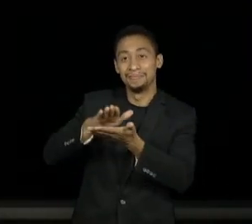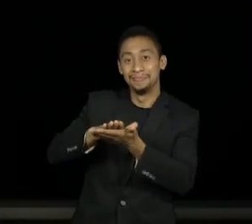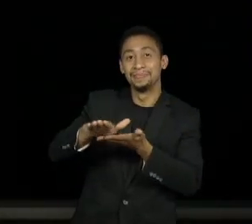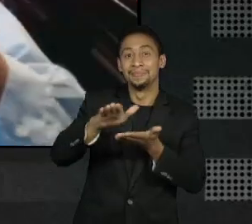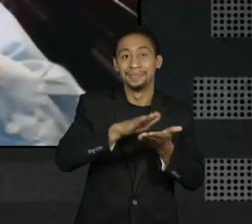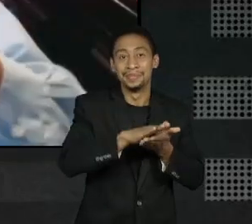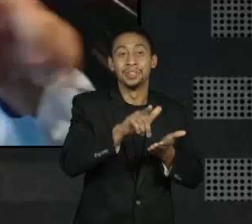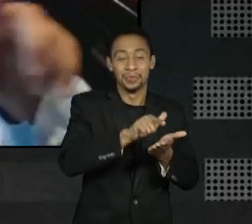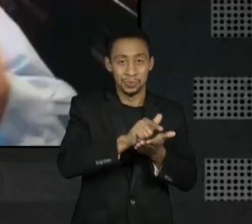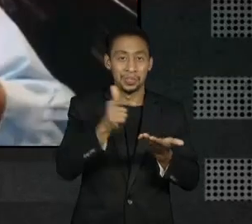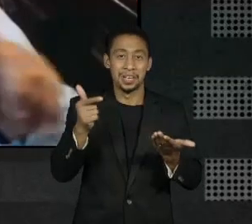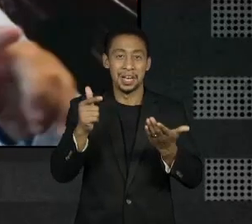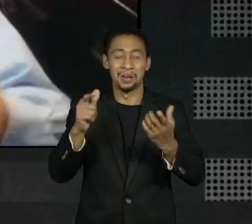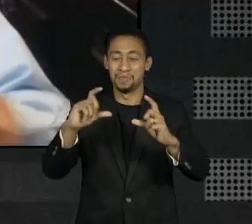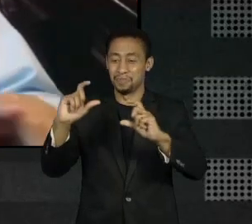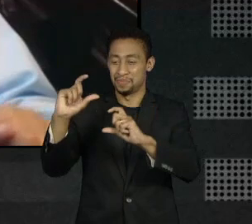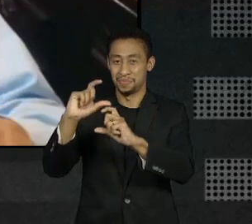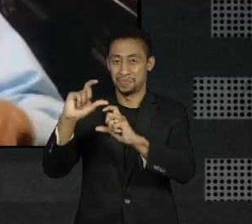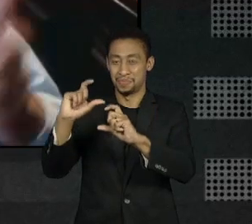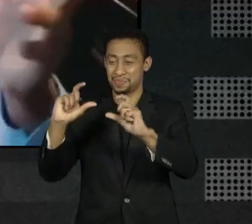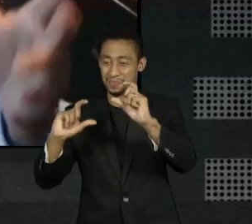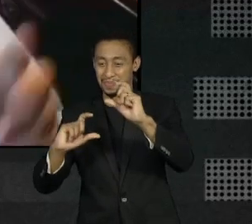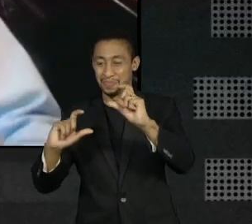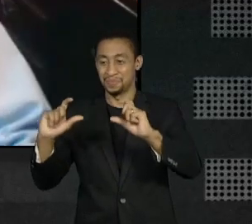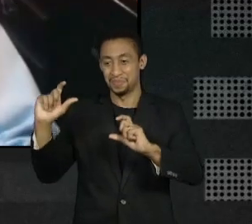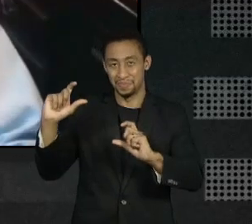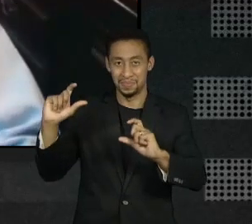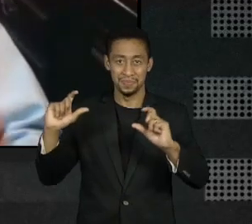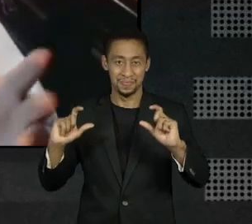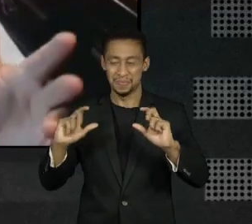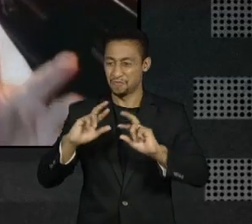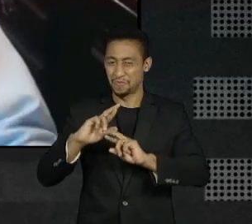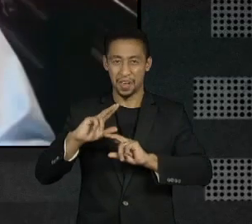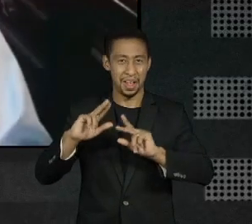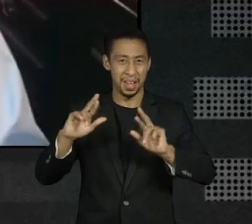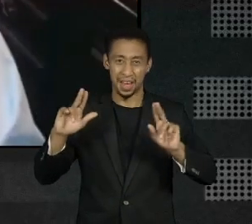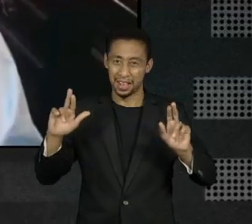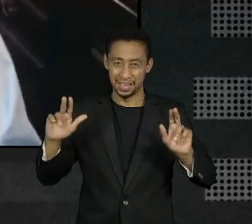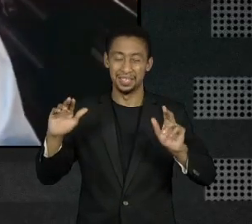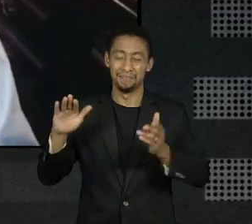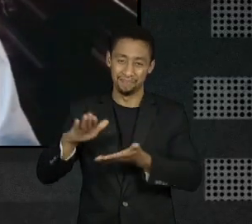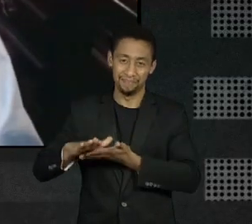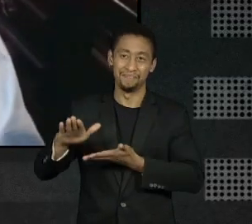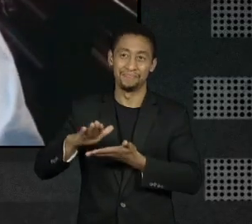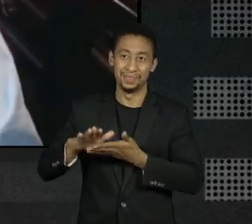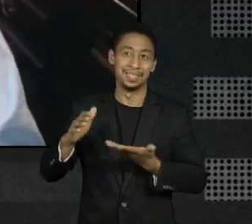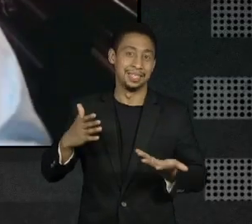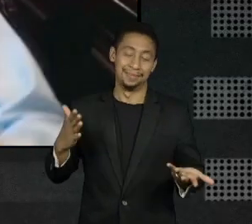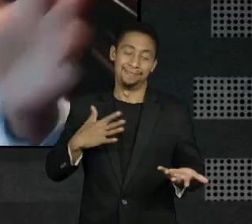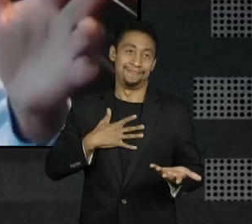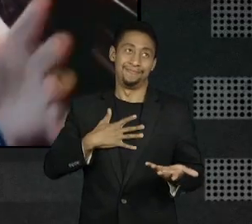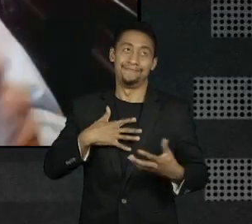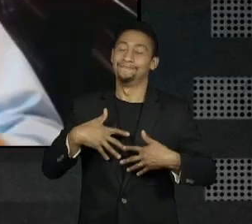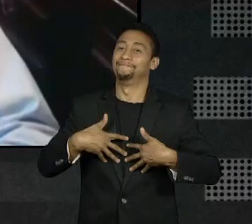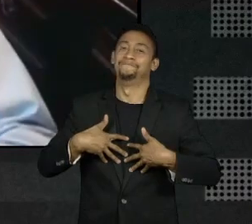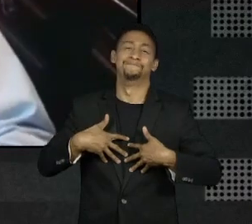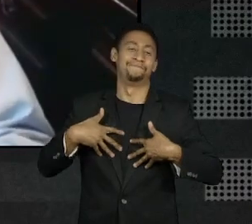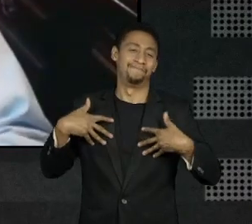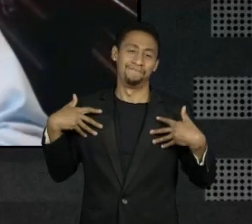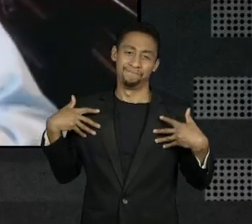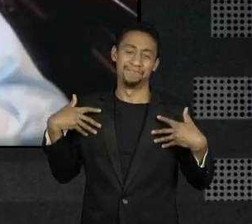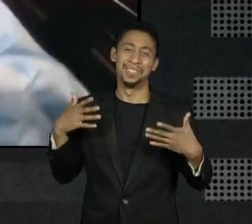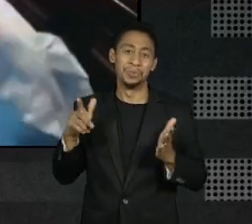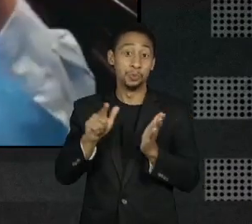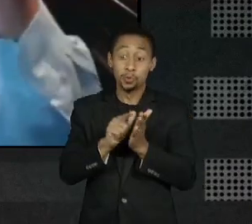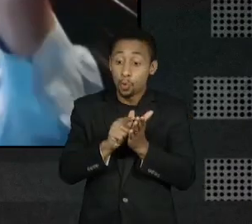Folha, várias tirinhas de uma vez, né? Era minha glória. Um grande jornal publicando minhas